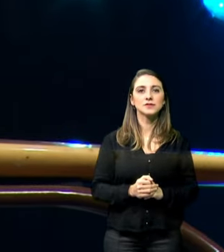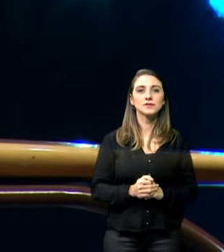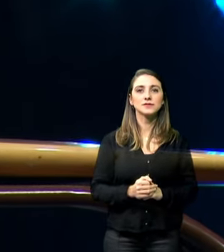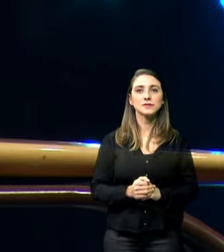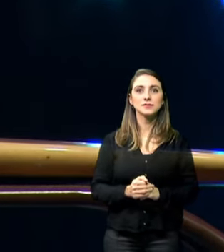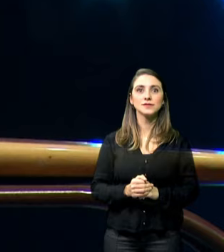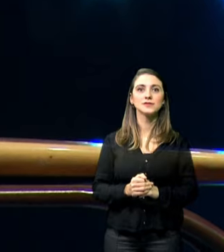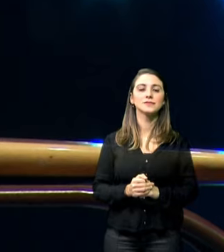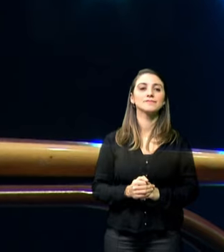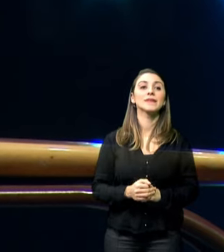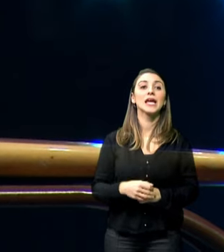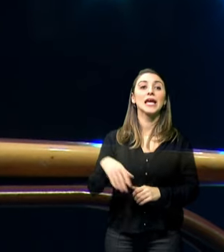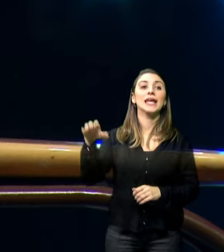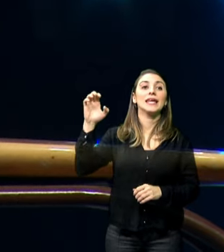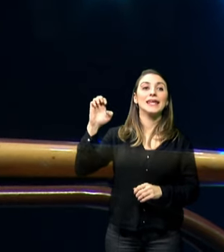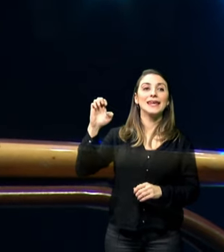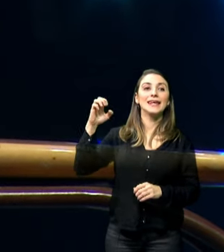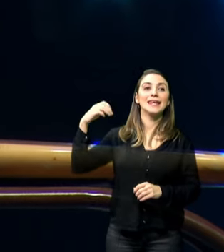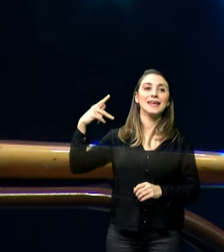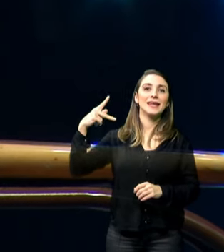Epafrodito, meu irmão,